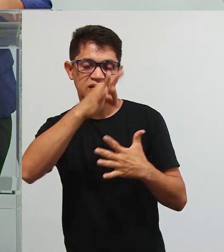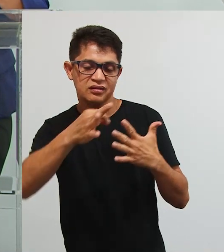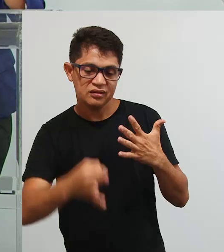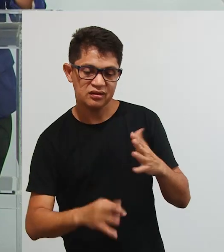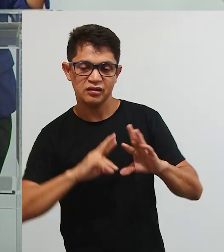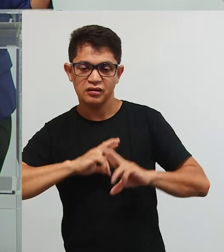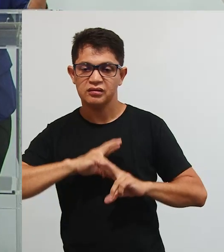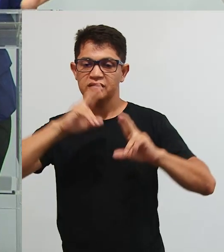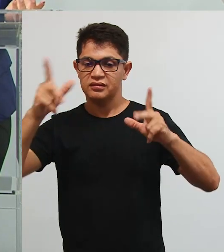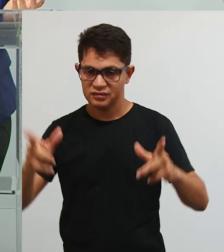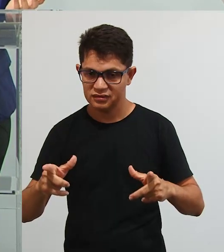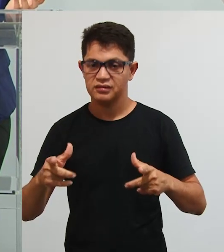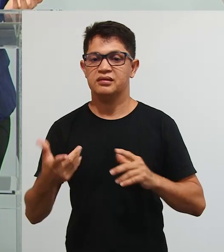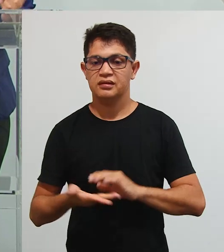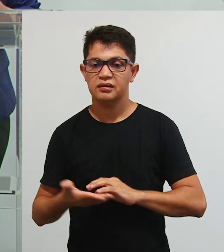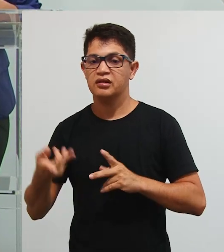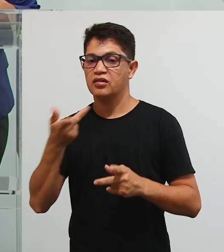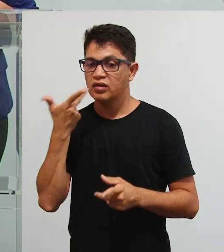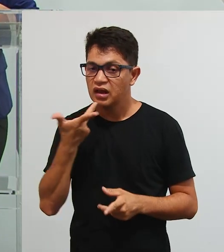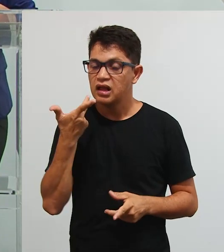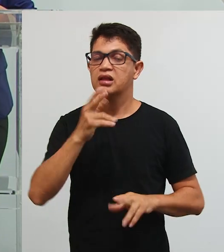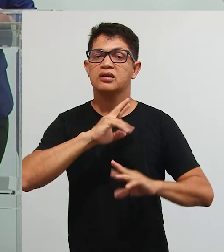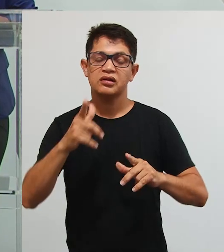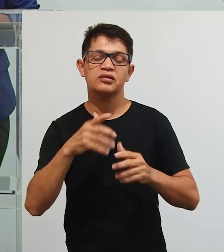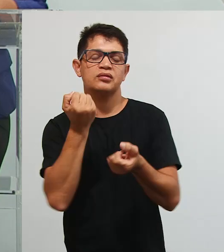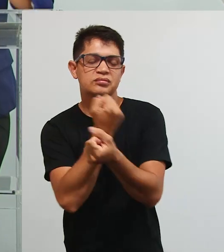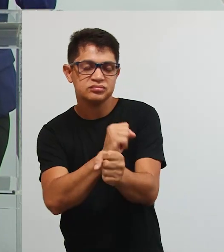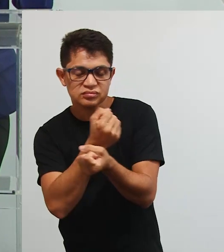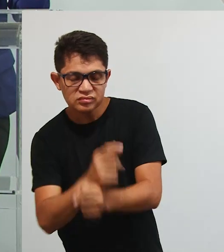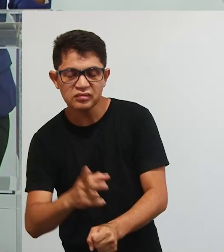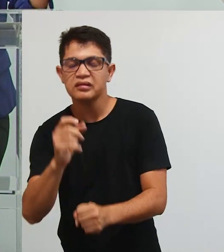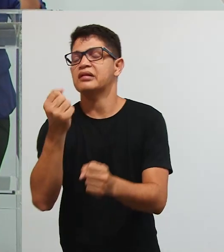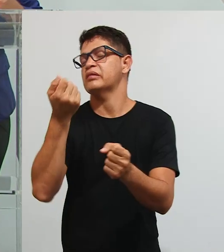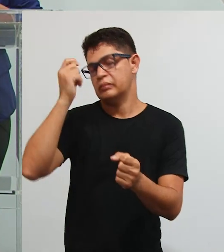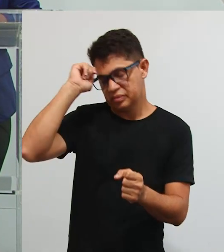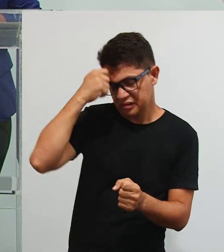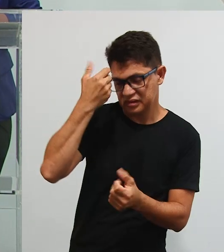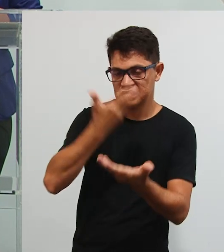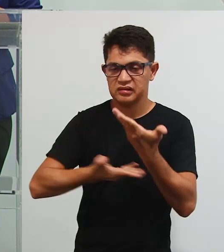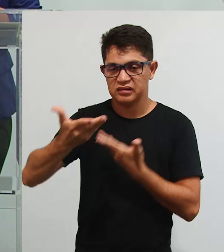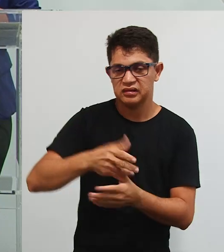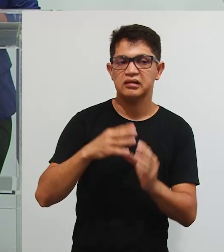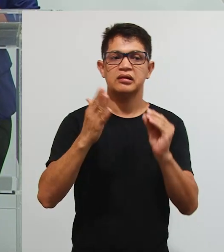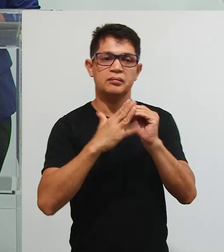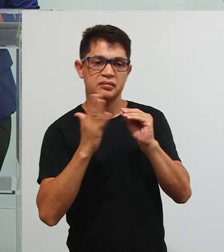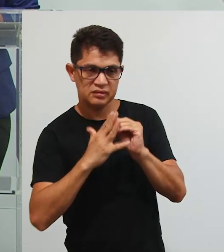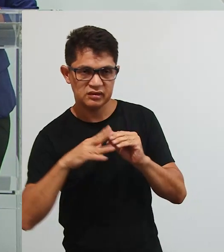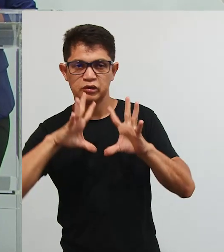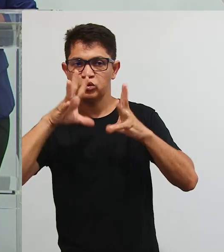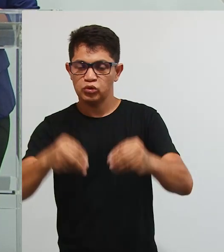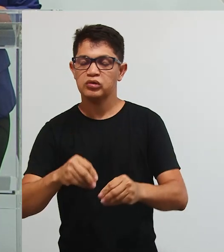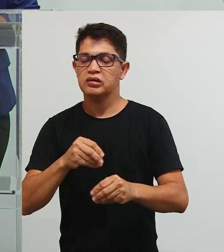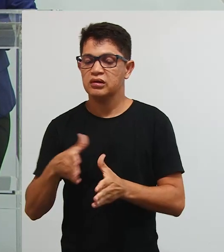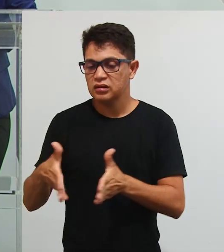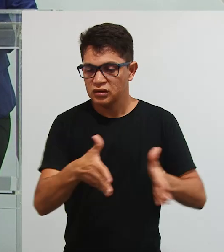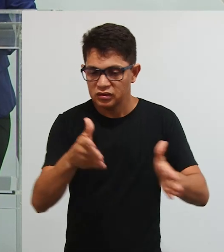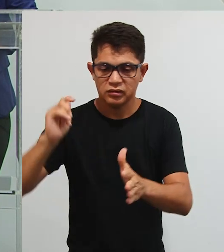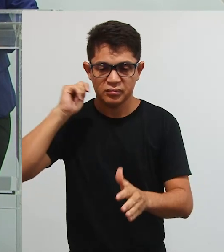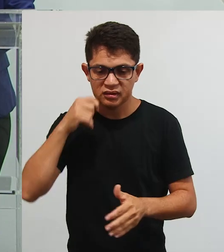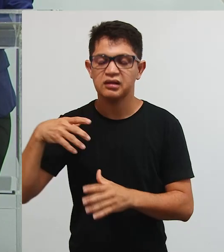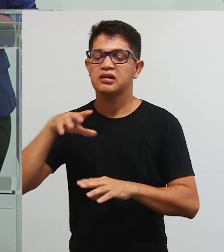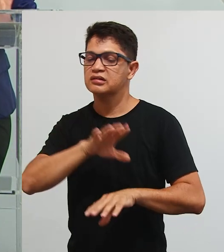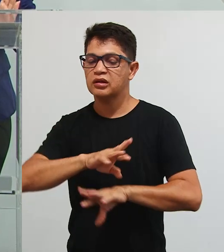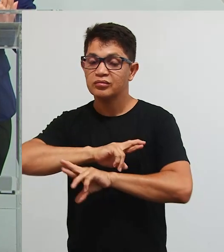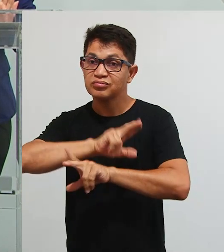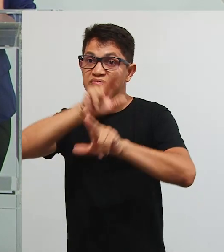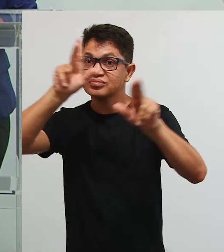e diferentes áreas rurais. Nós falamos de quilombola, nós temos os ribeirinhos, pescadores, né? Então a gente tem